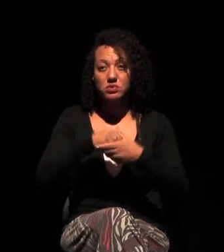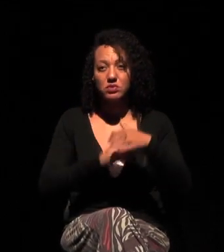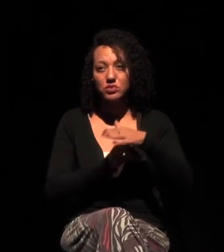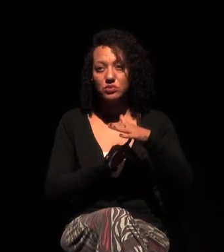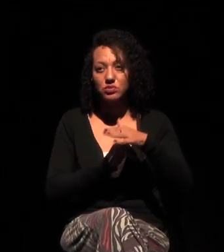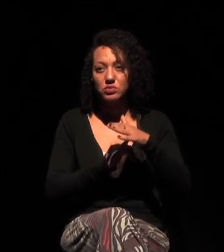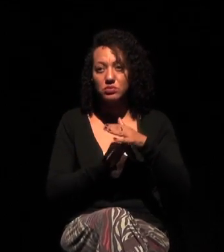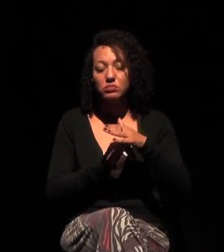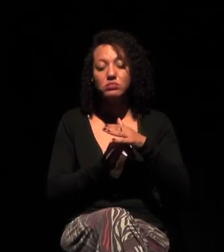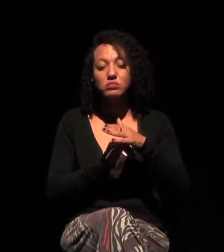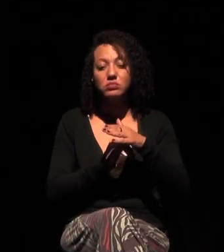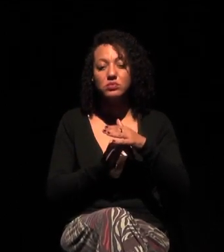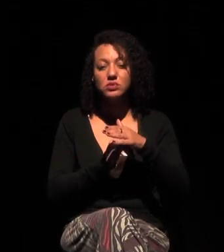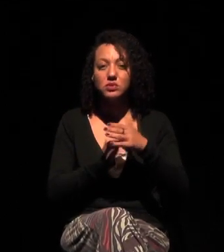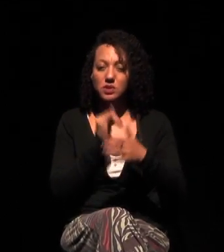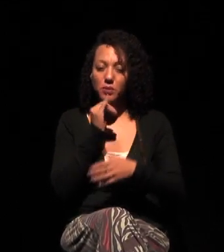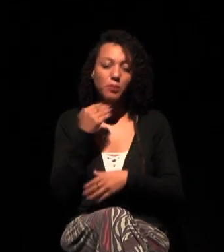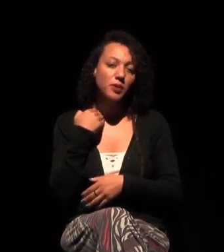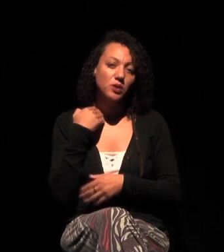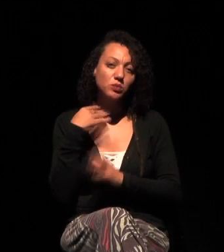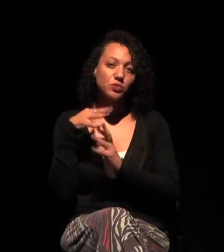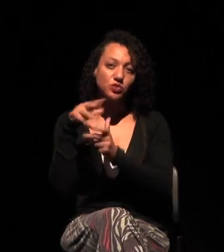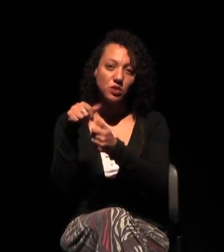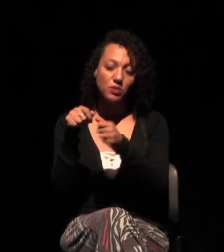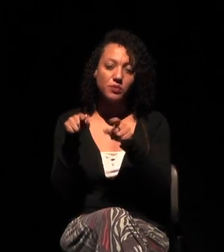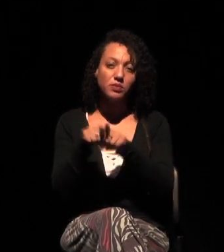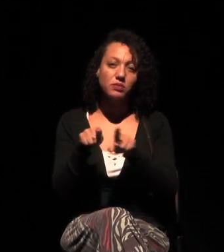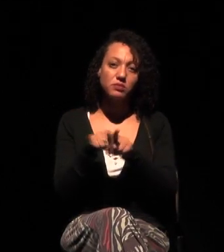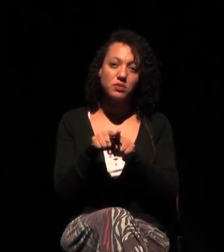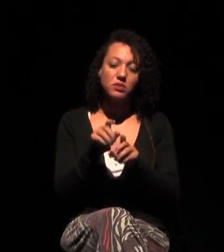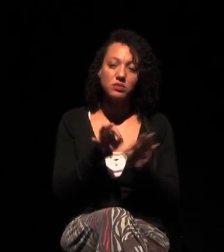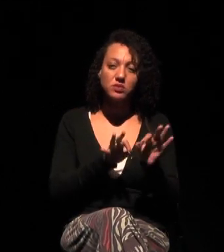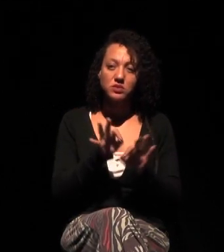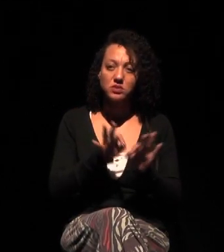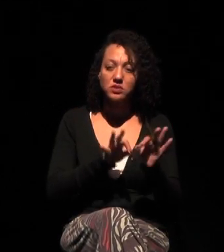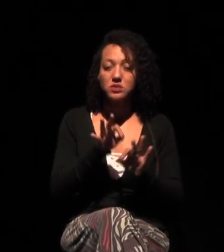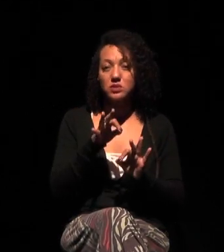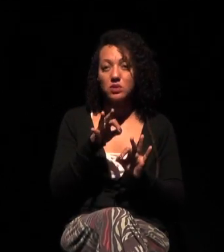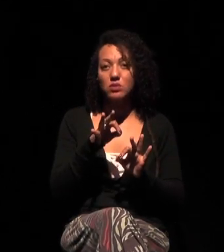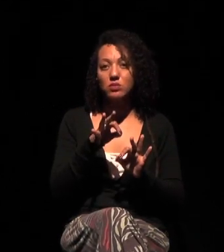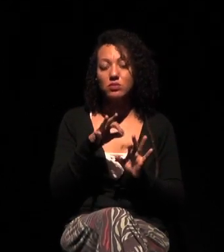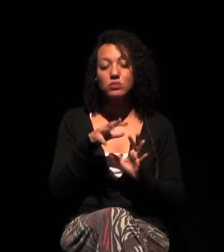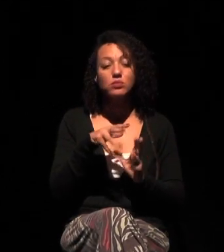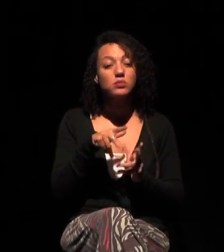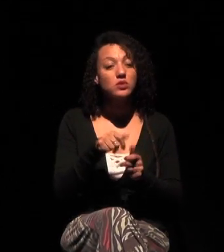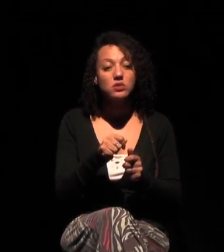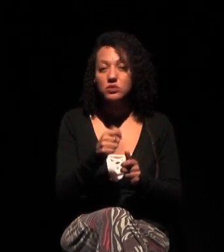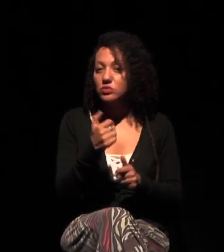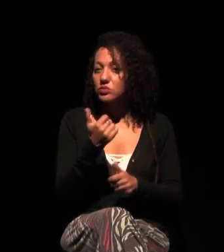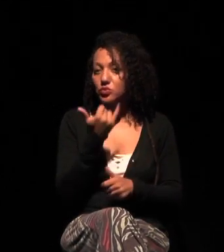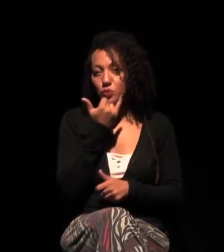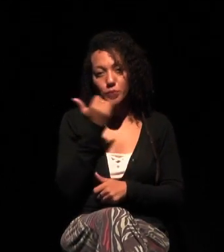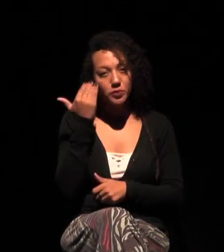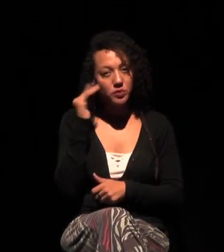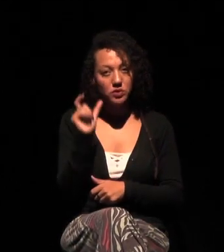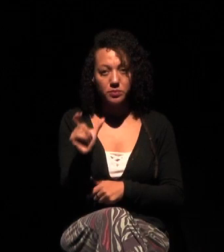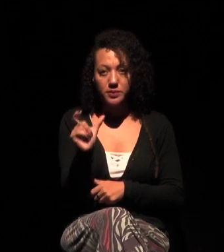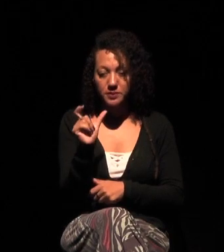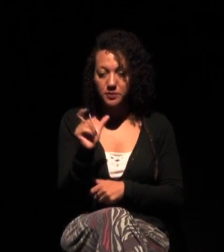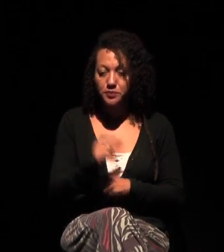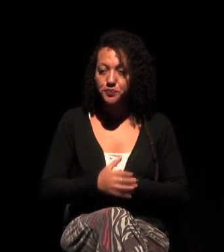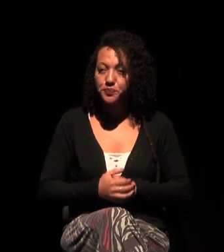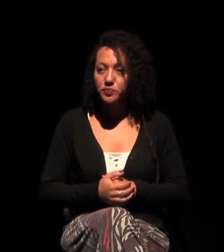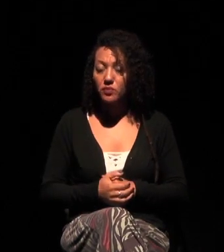que vão do banco mundial a própria organização mundial do comércio embora às vezes não pareça de que